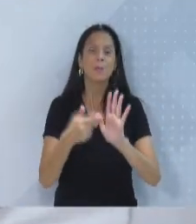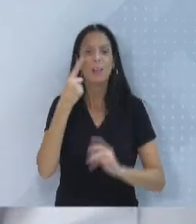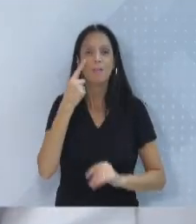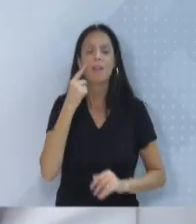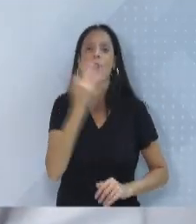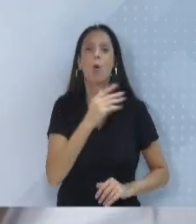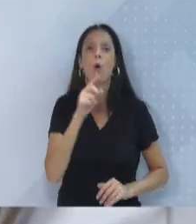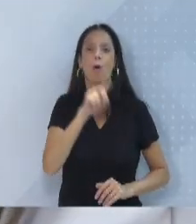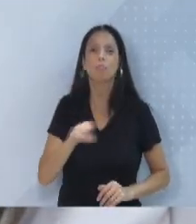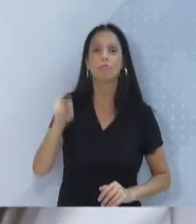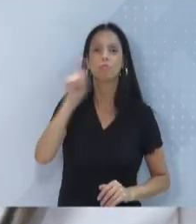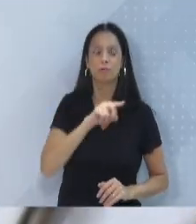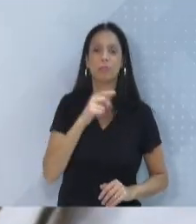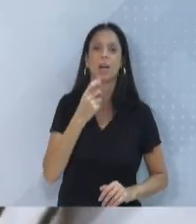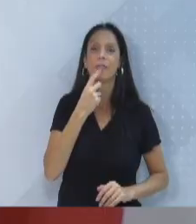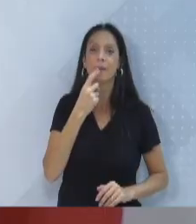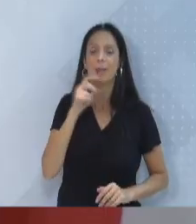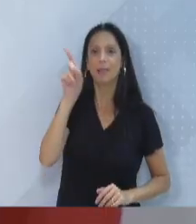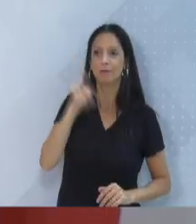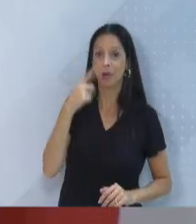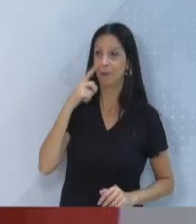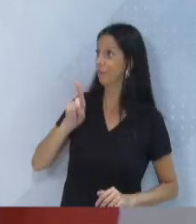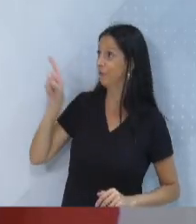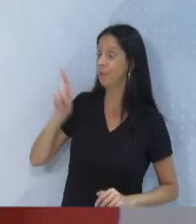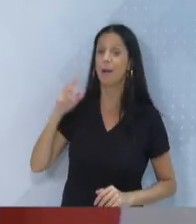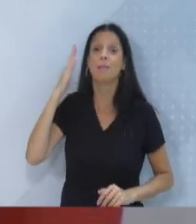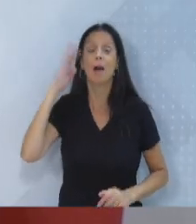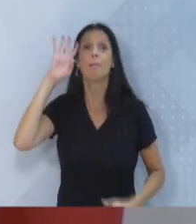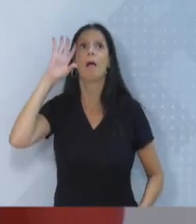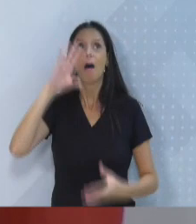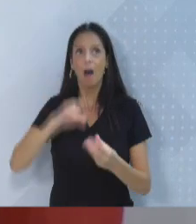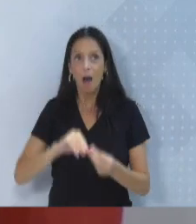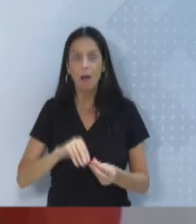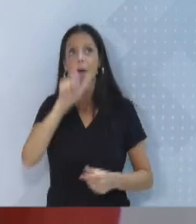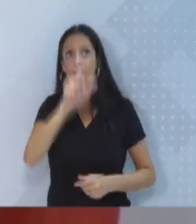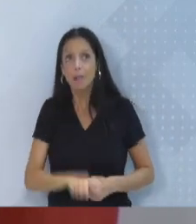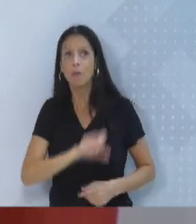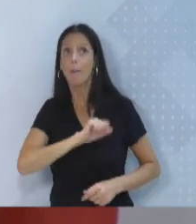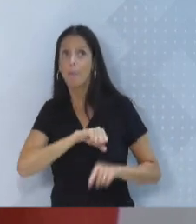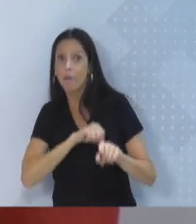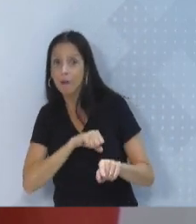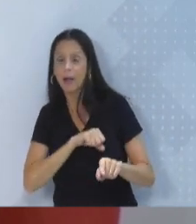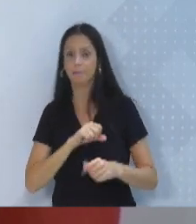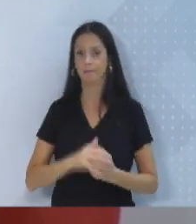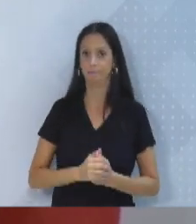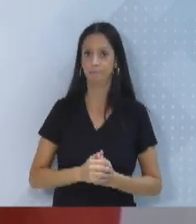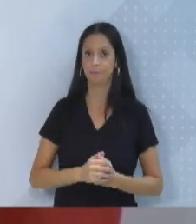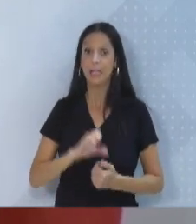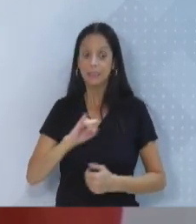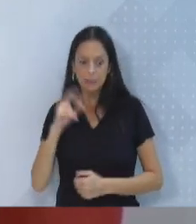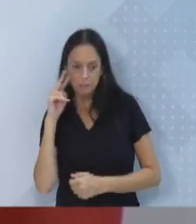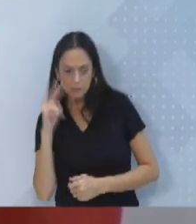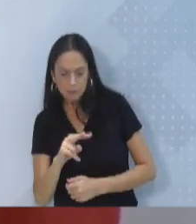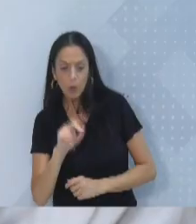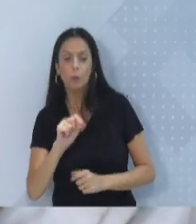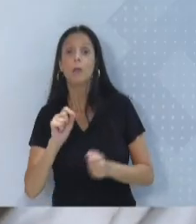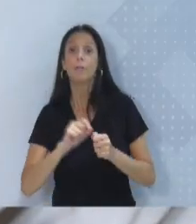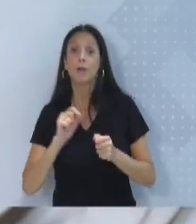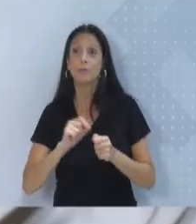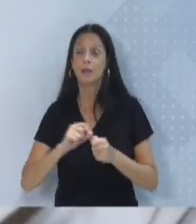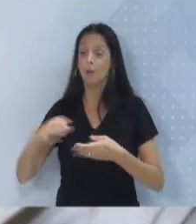e um X, para sinalizar que é uma pessoa malvada. Se isso acontecer, eu preciso dar a mão para